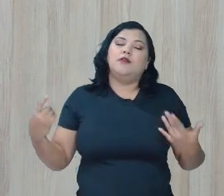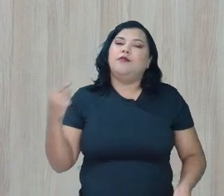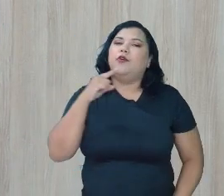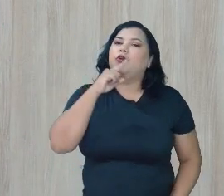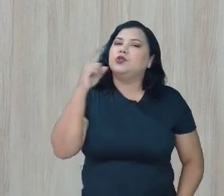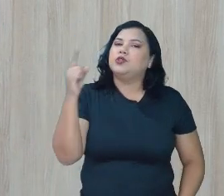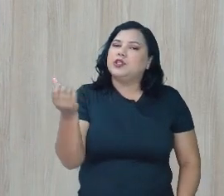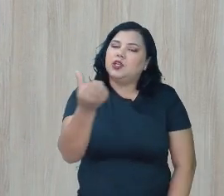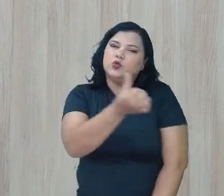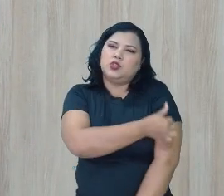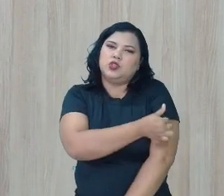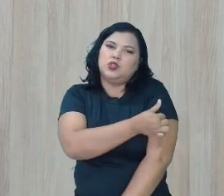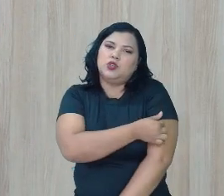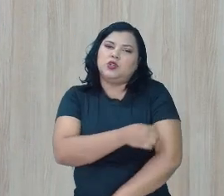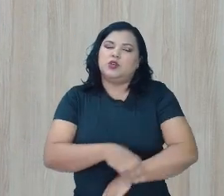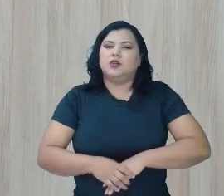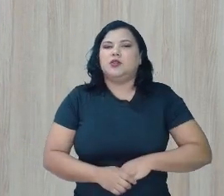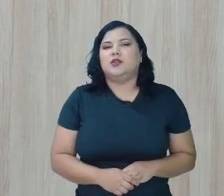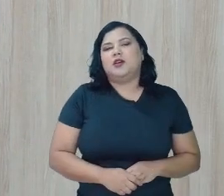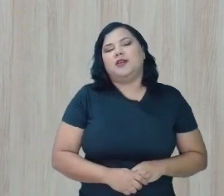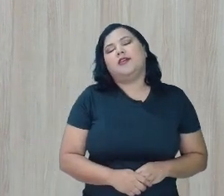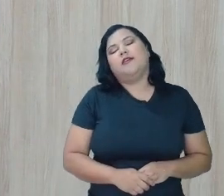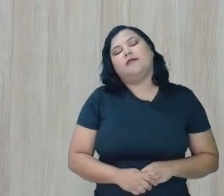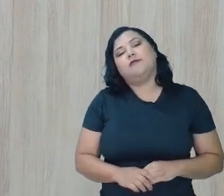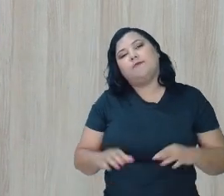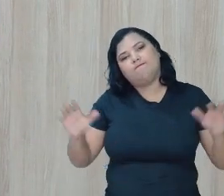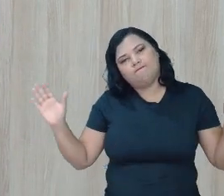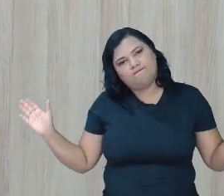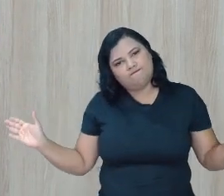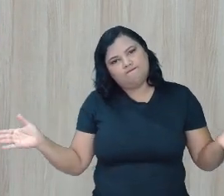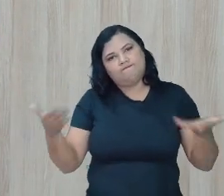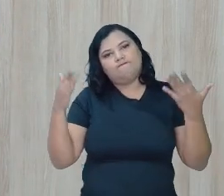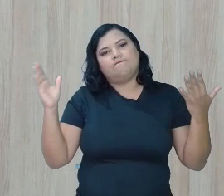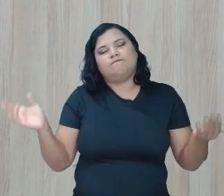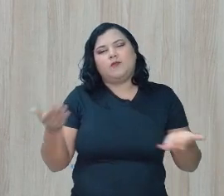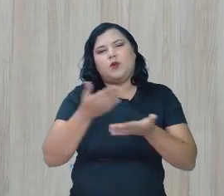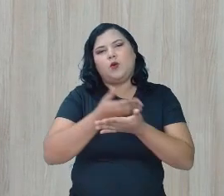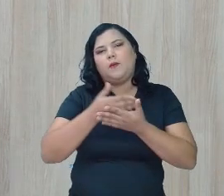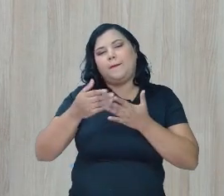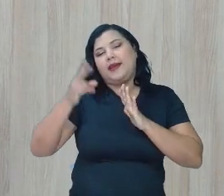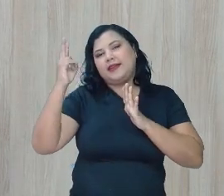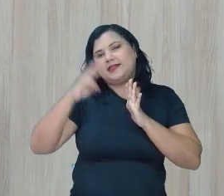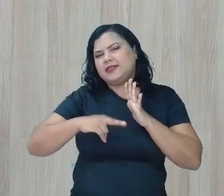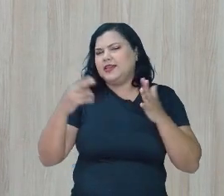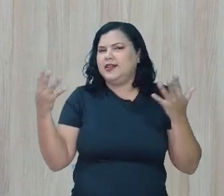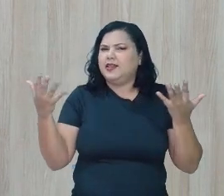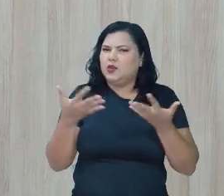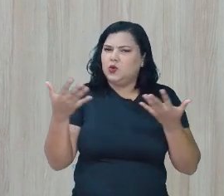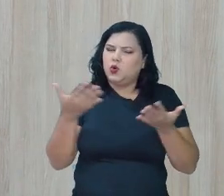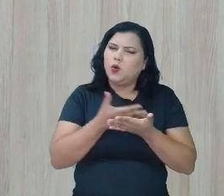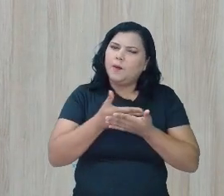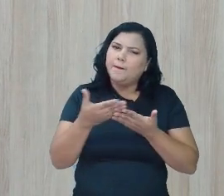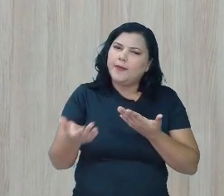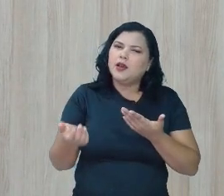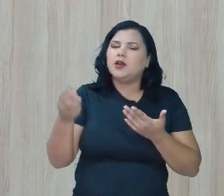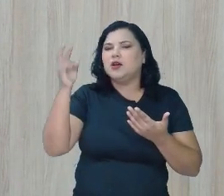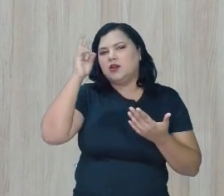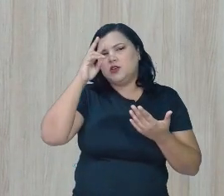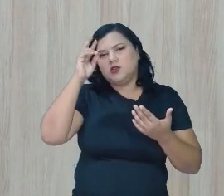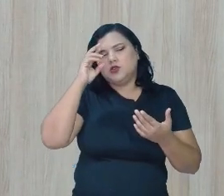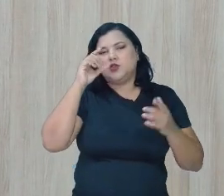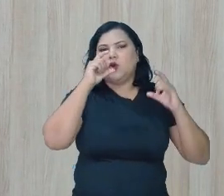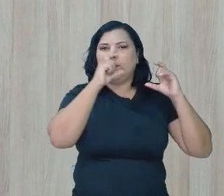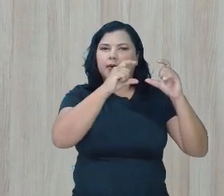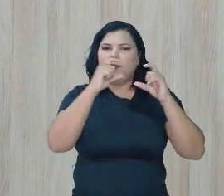ano, eu vou assim, sabe, reforçar. Comecem a ler de agora, começa com as histórias em quadrinhos,